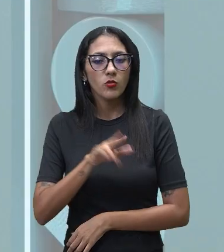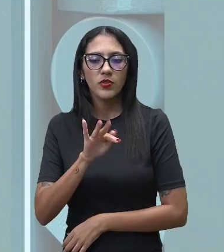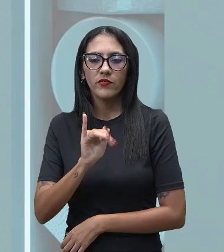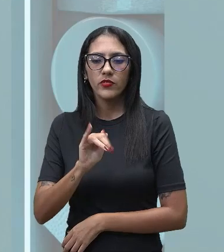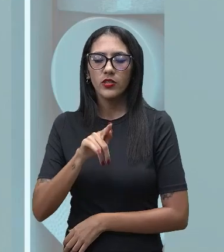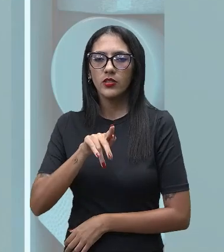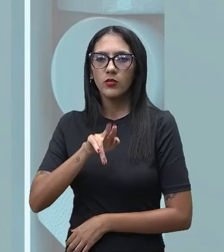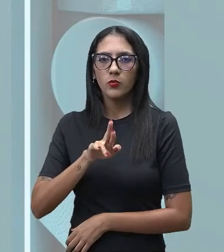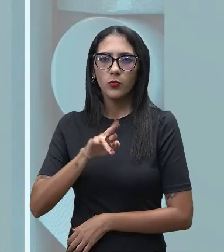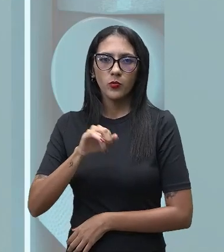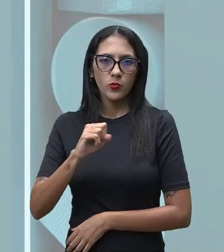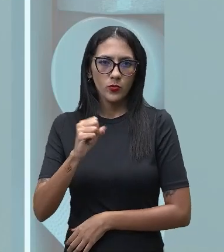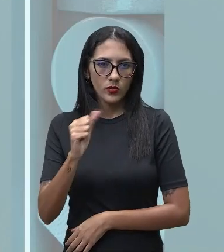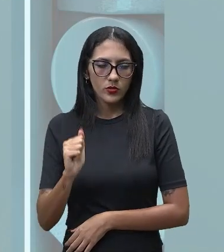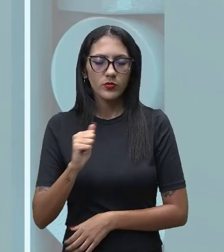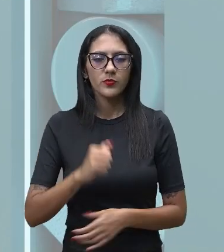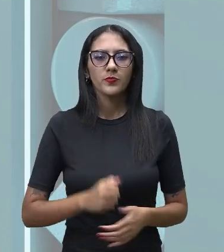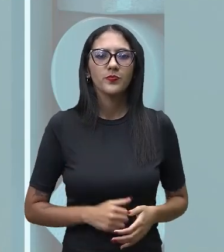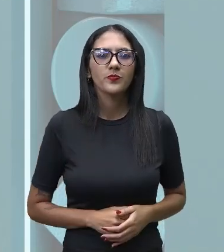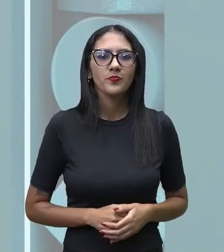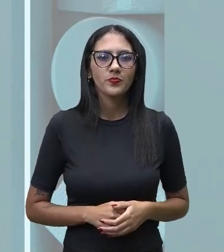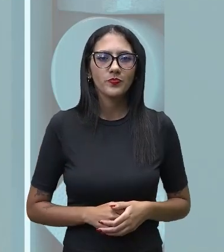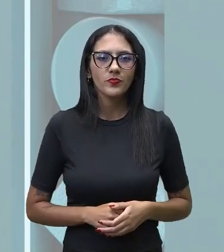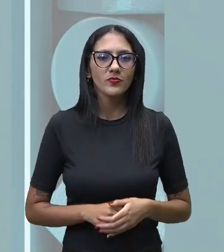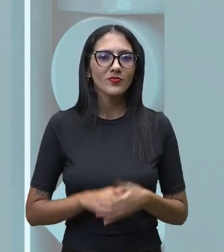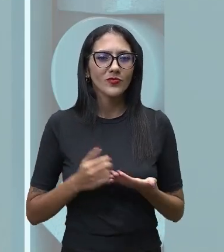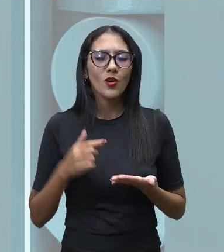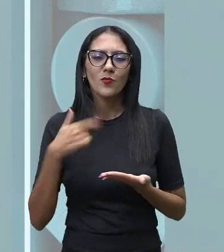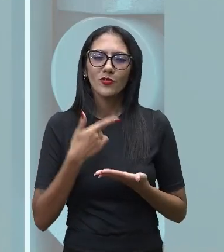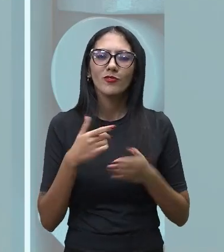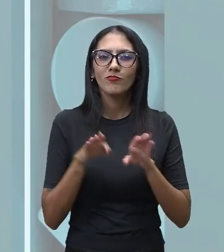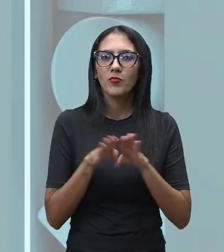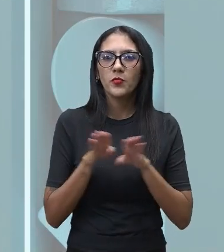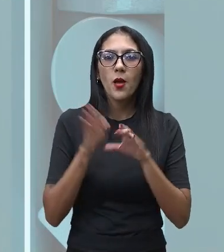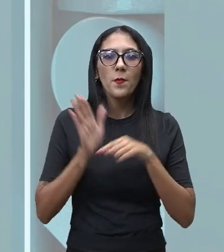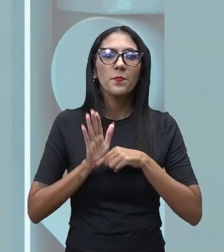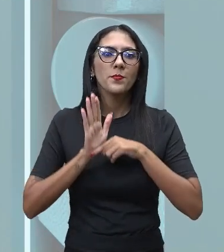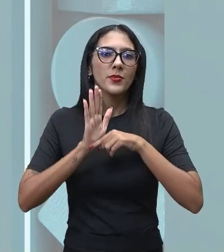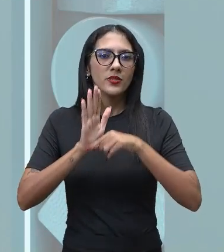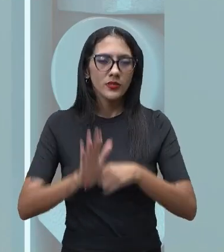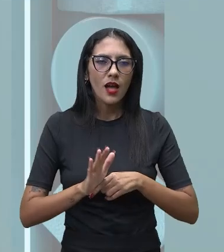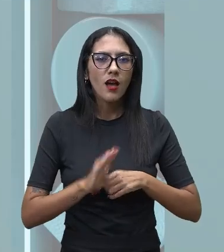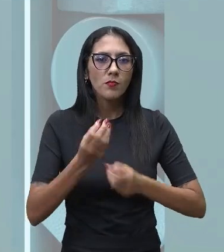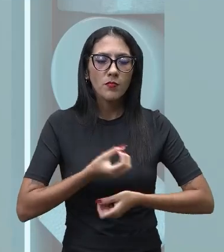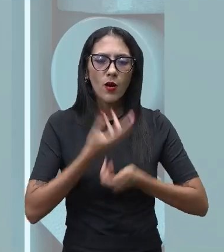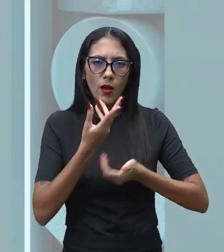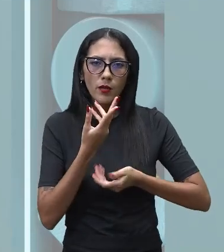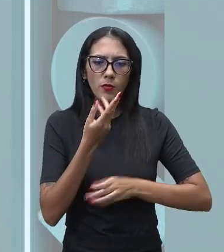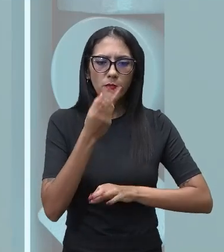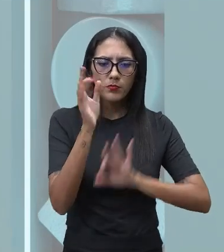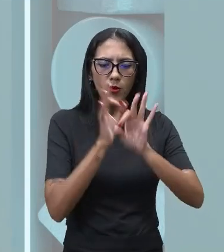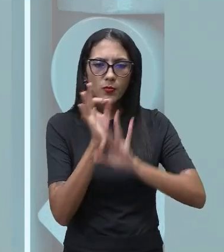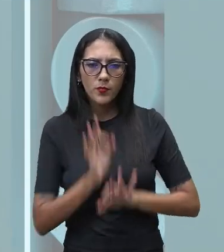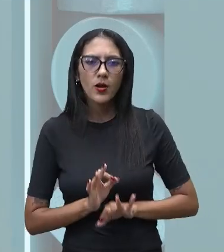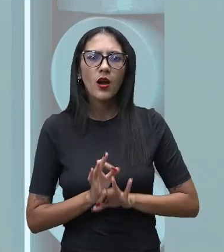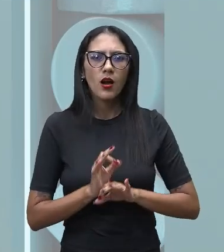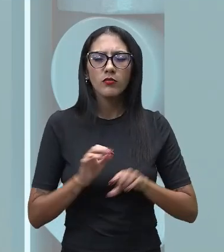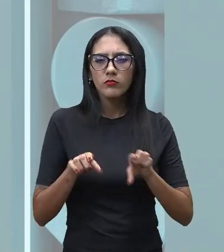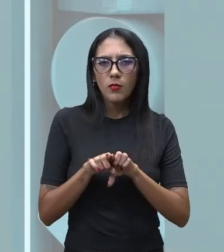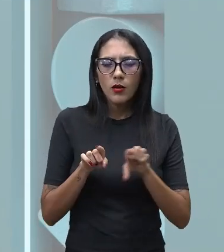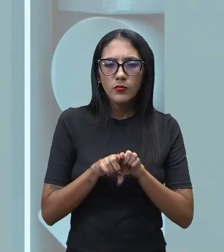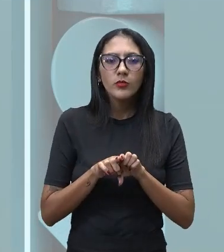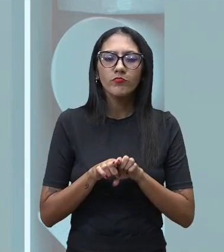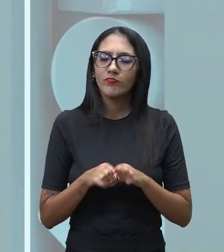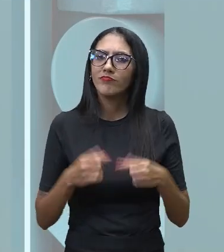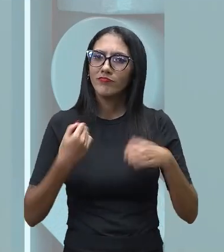Então, gente, até para a gente fazer e propor esse tipo de alteração, de transgressão, a